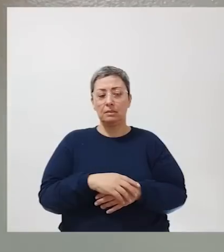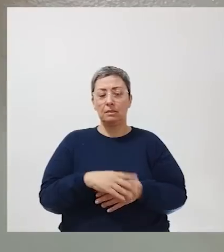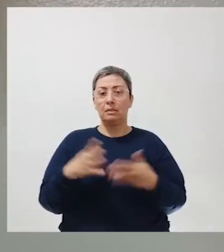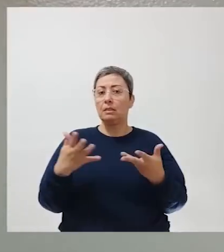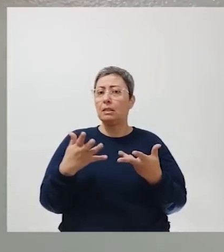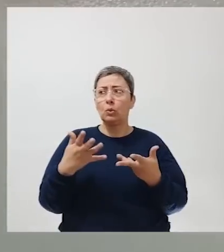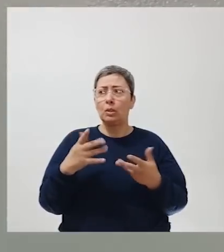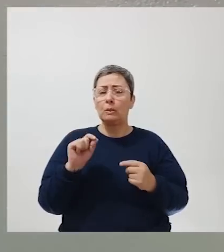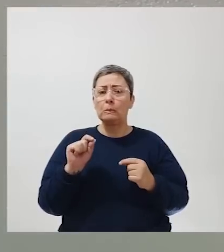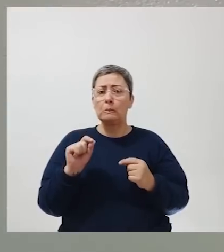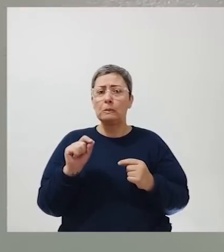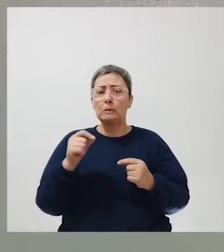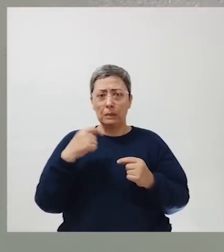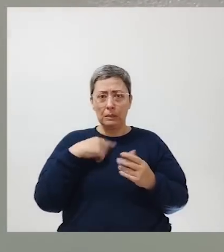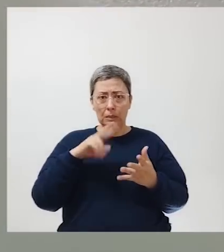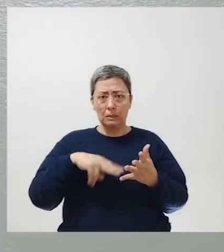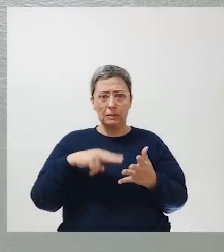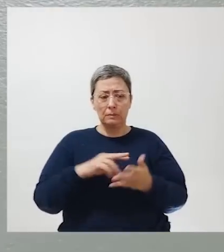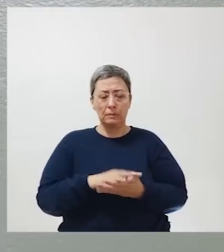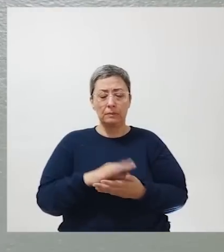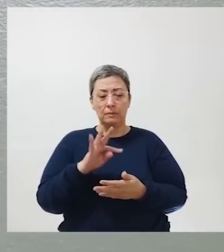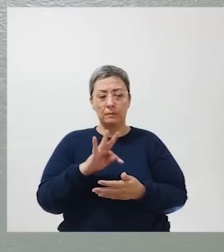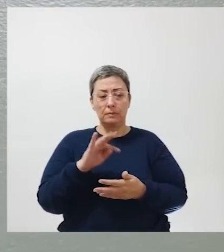E agora? Lê aí pra mim.